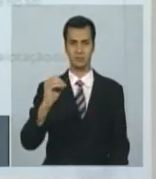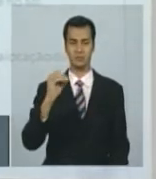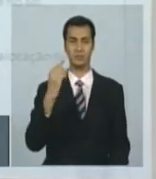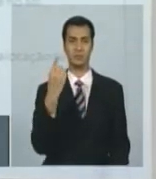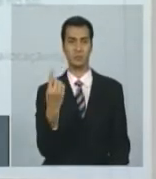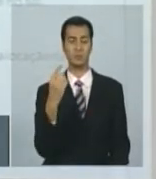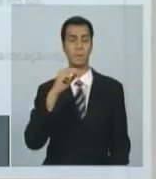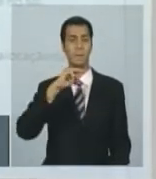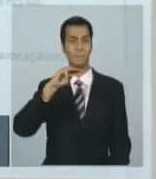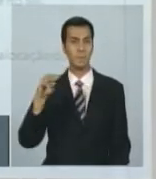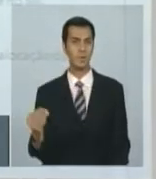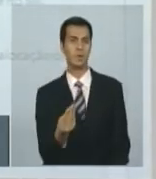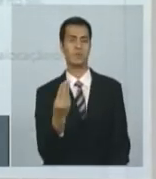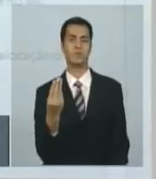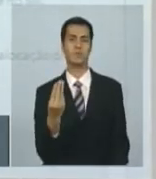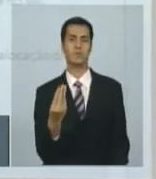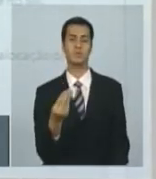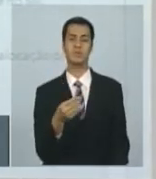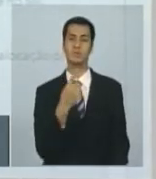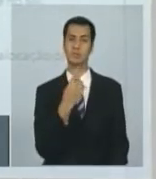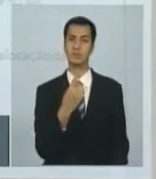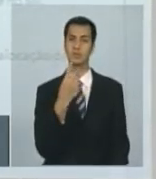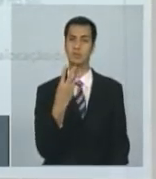131 milhões.